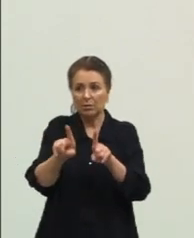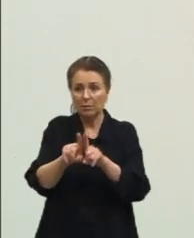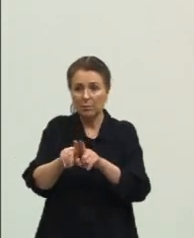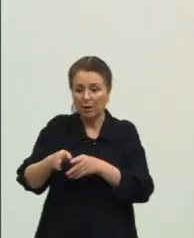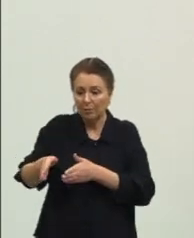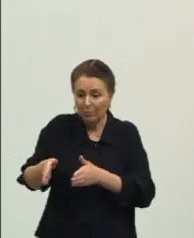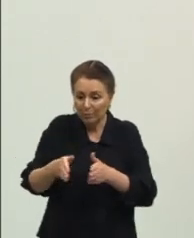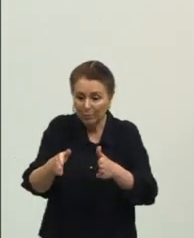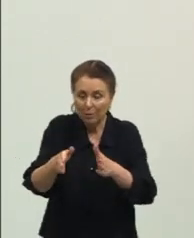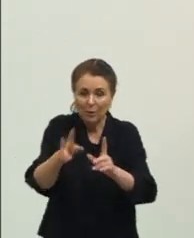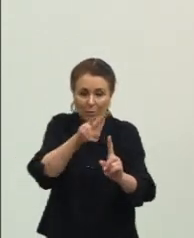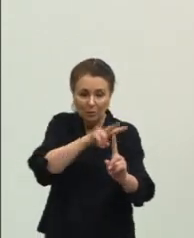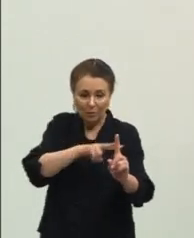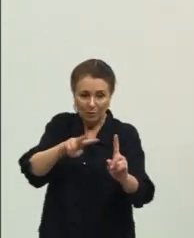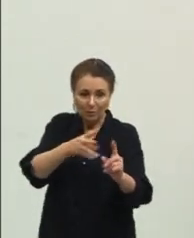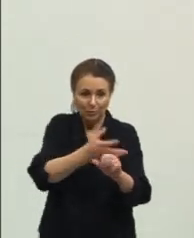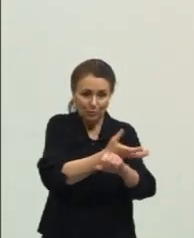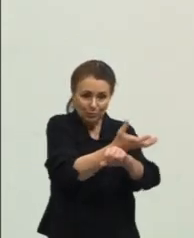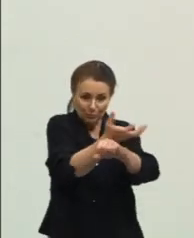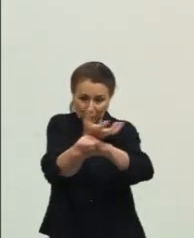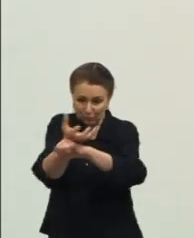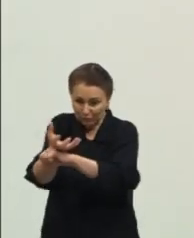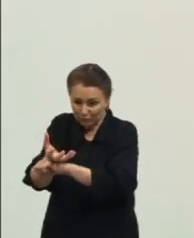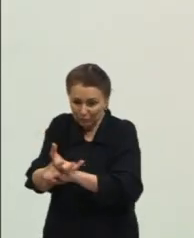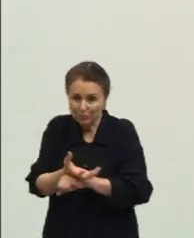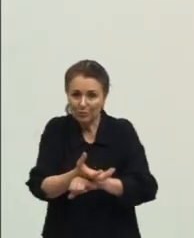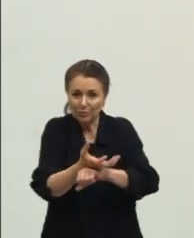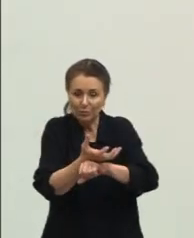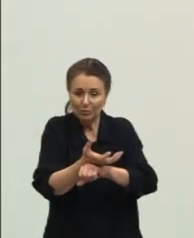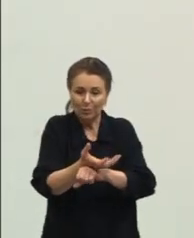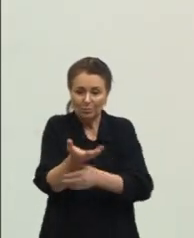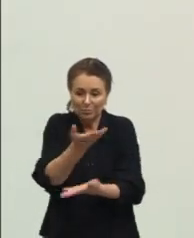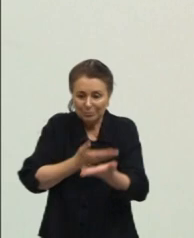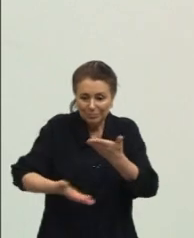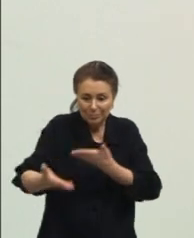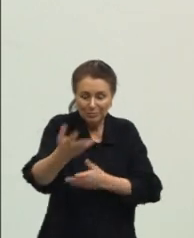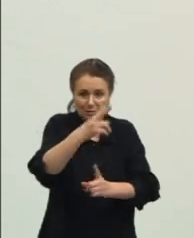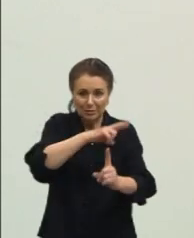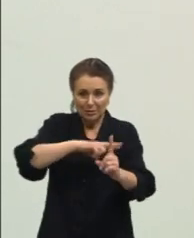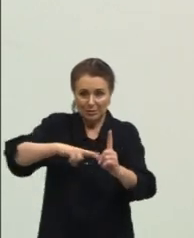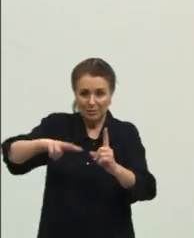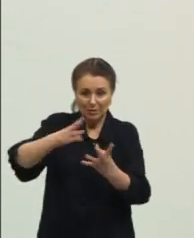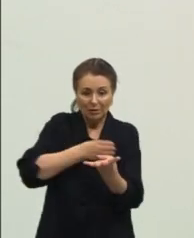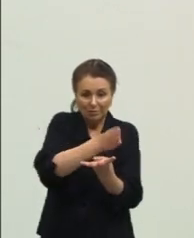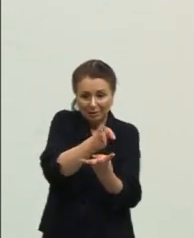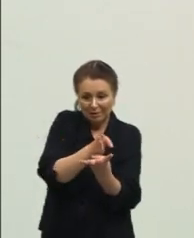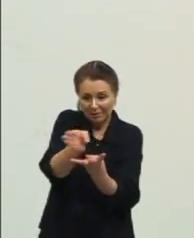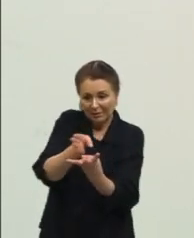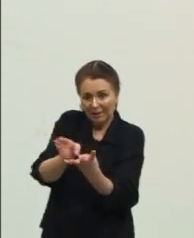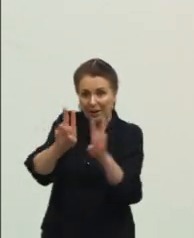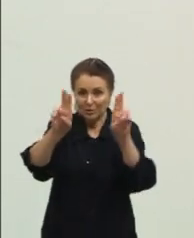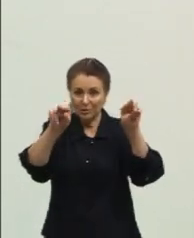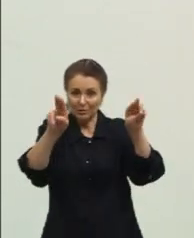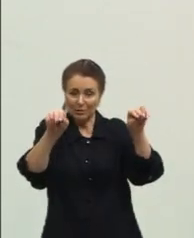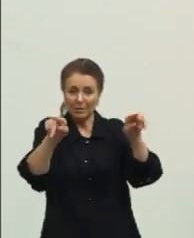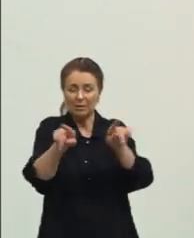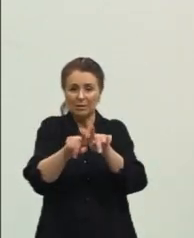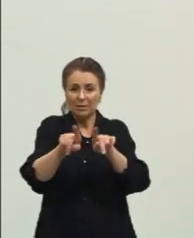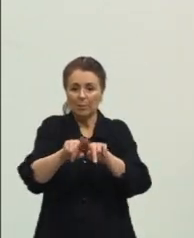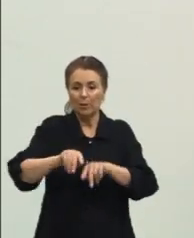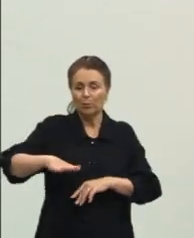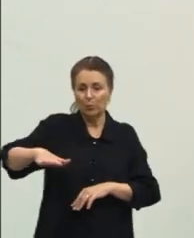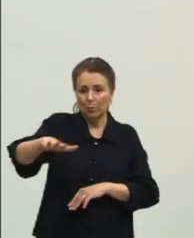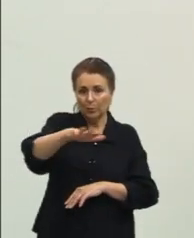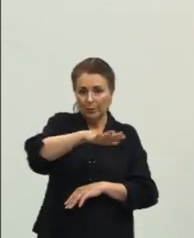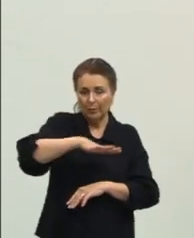perspectiva interdisciplinar essa essa perspectiva transversal e acho que essa questão do ambiente